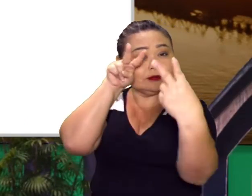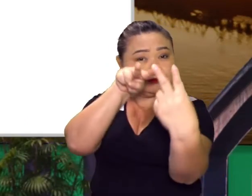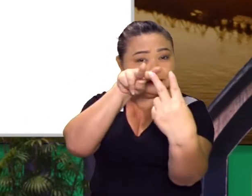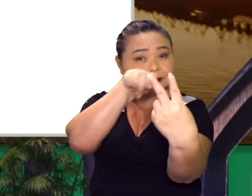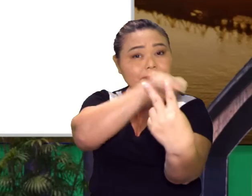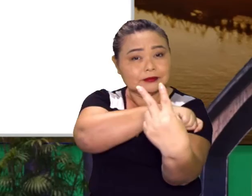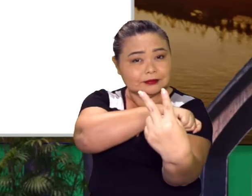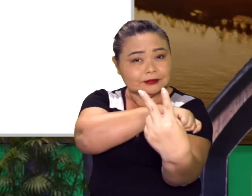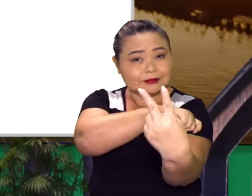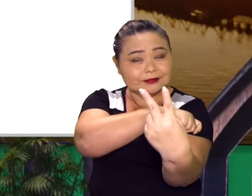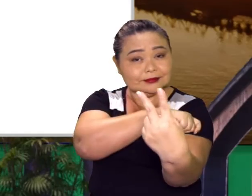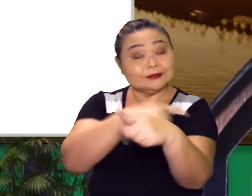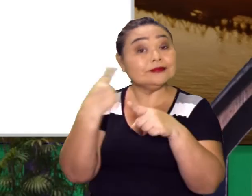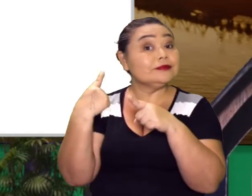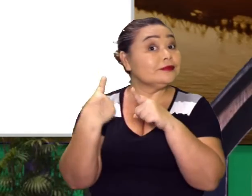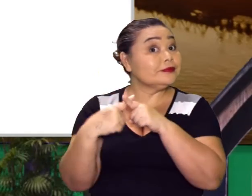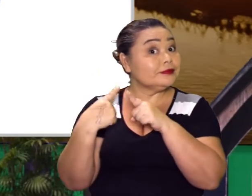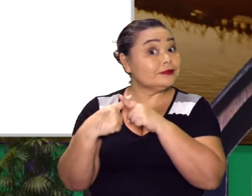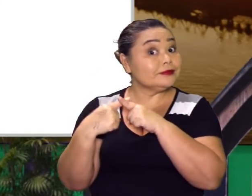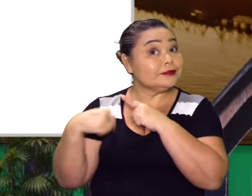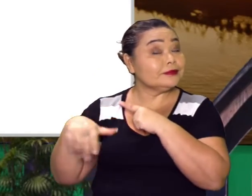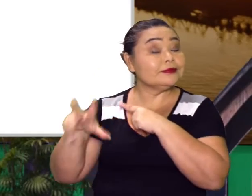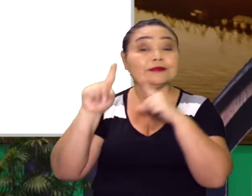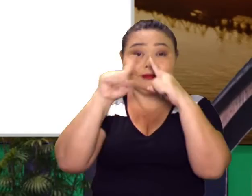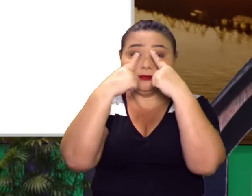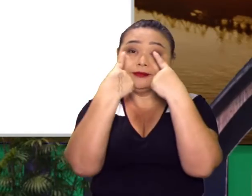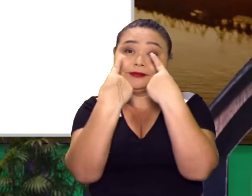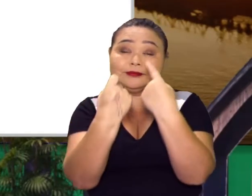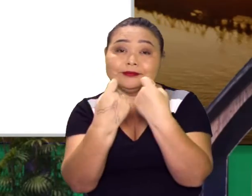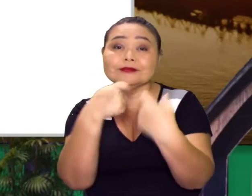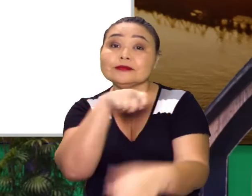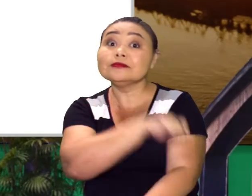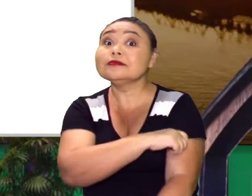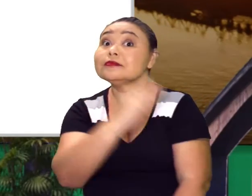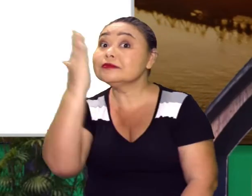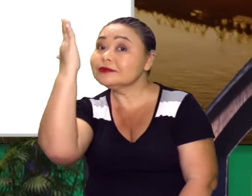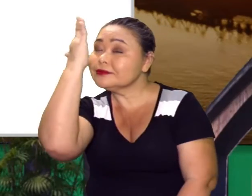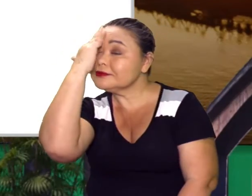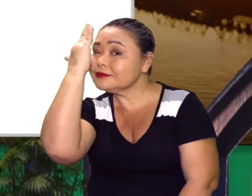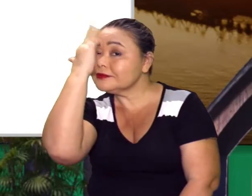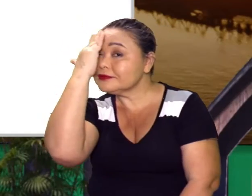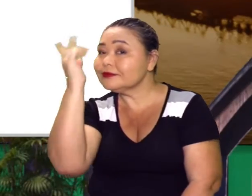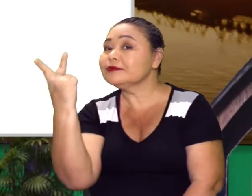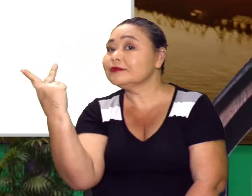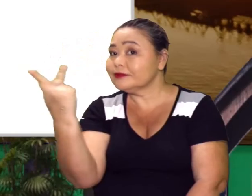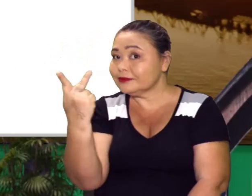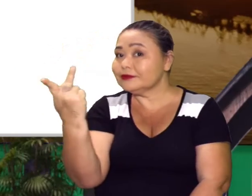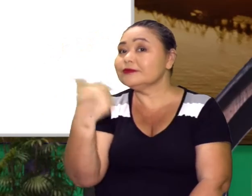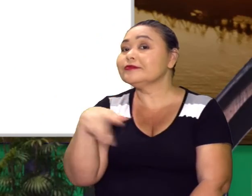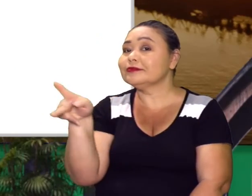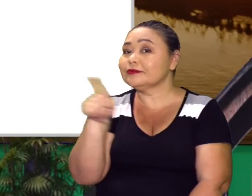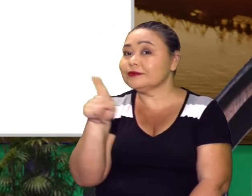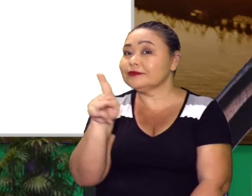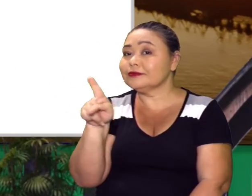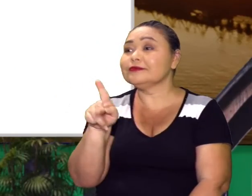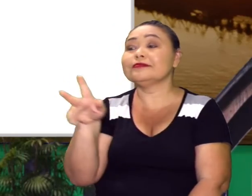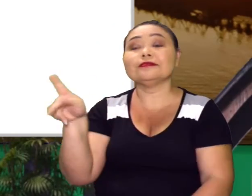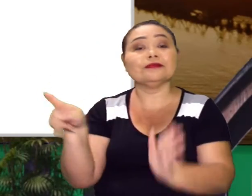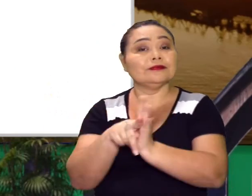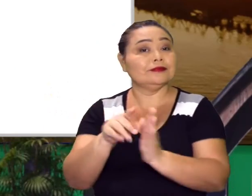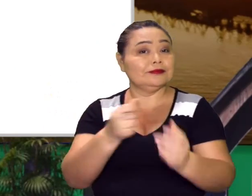aluno, porque essa situação ela é interessante, que o aluno entenda que nós, professores do ensino